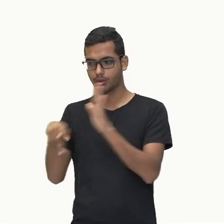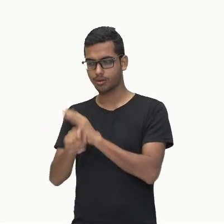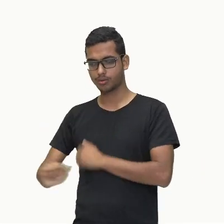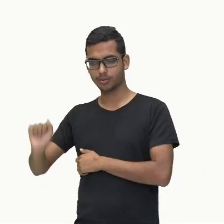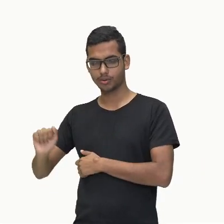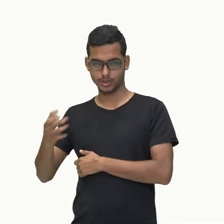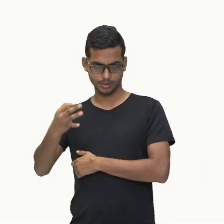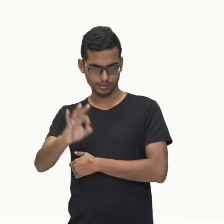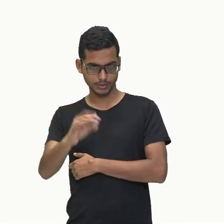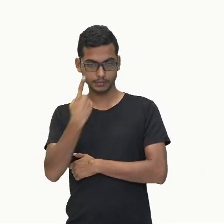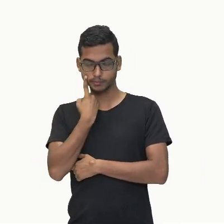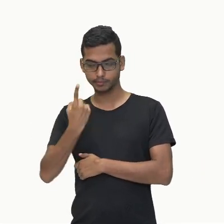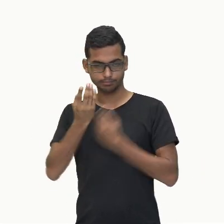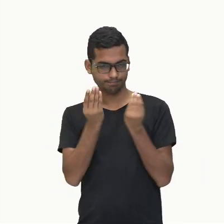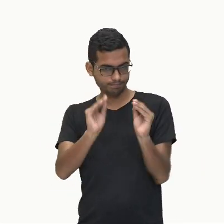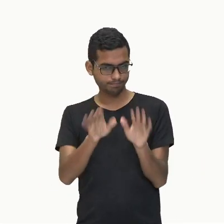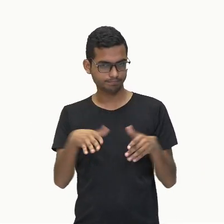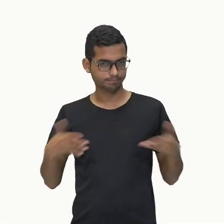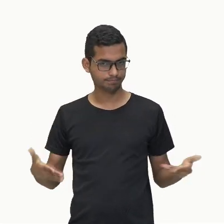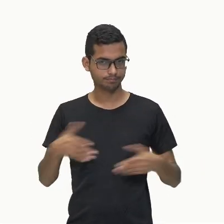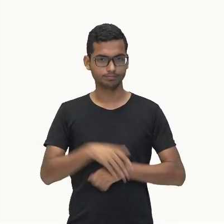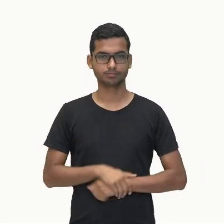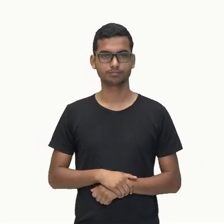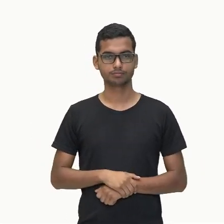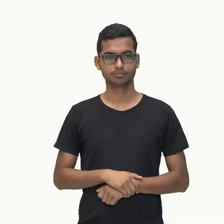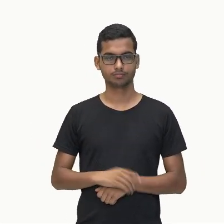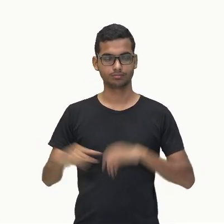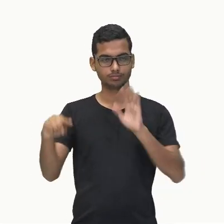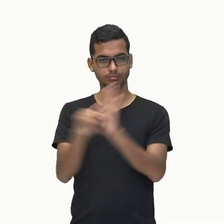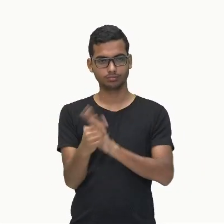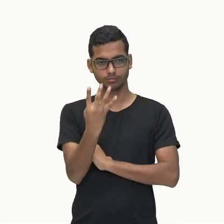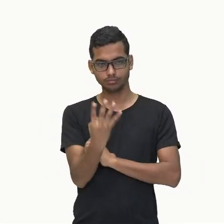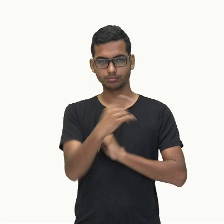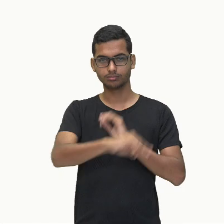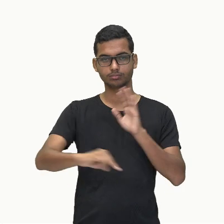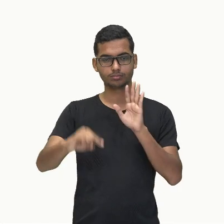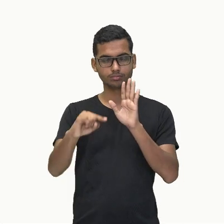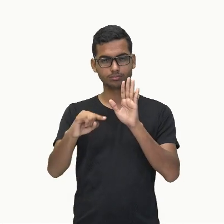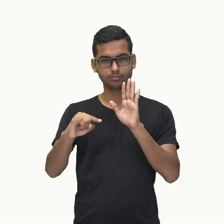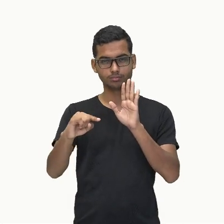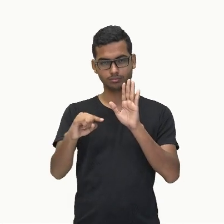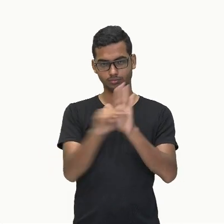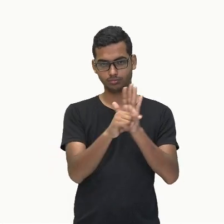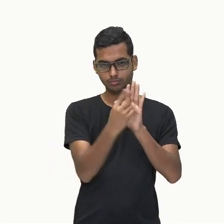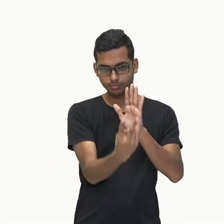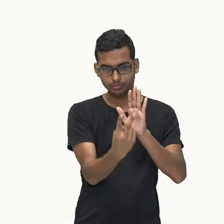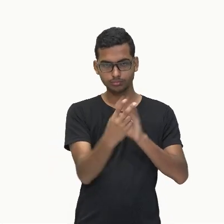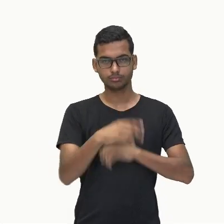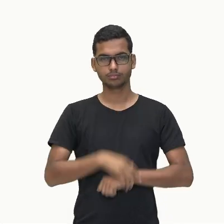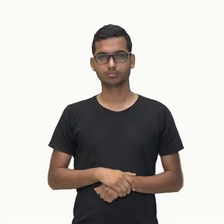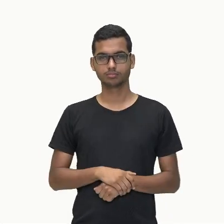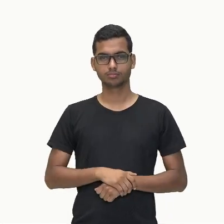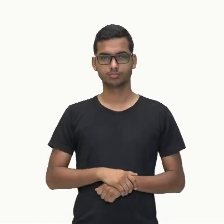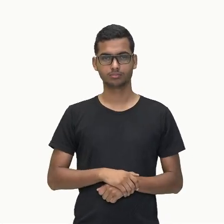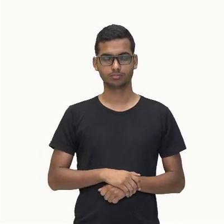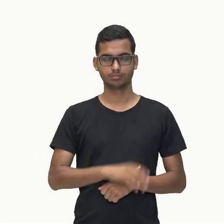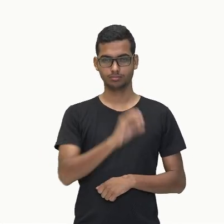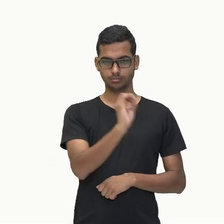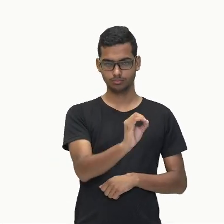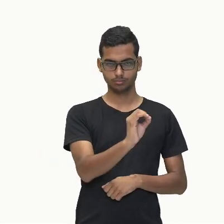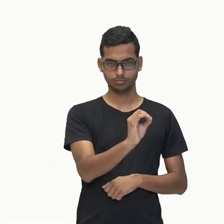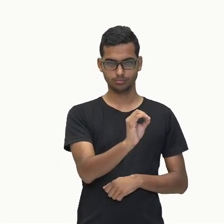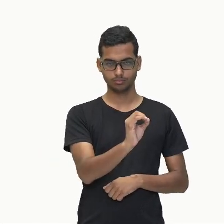valores do conjunto A, que são menos 4, menos 2,